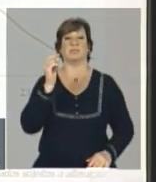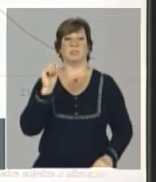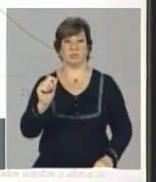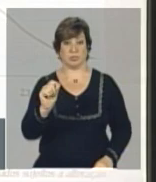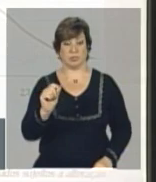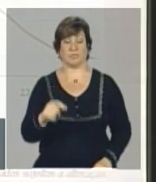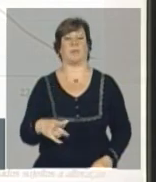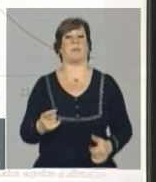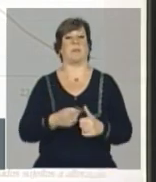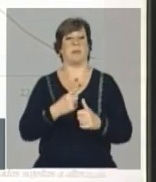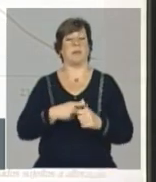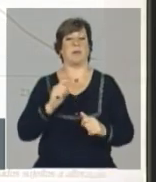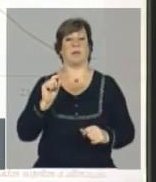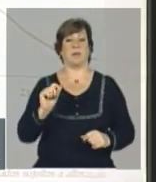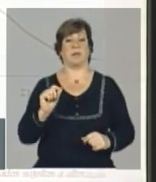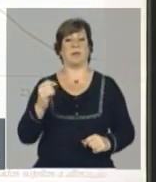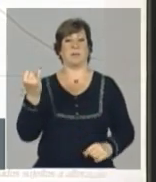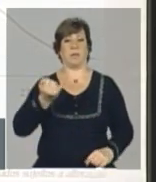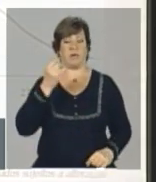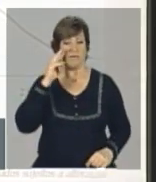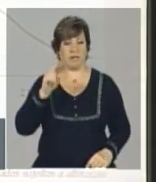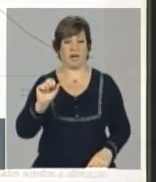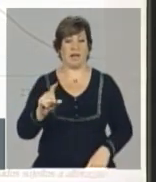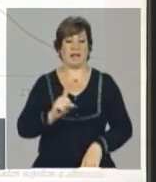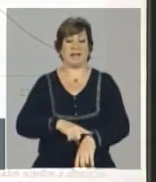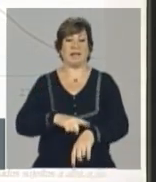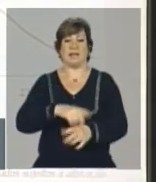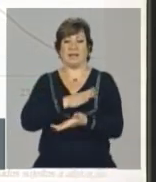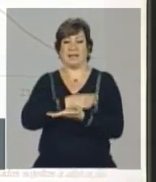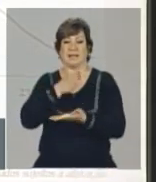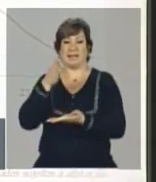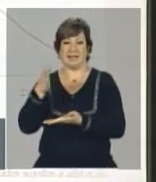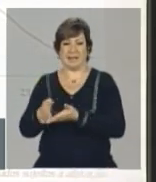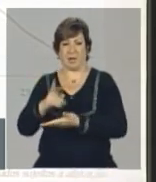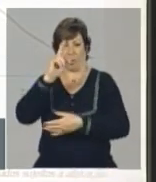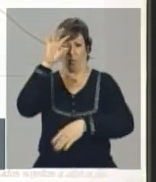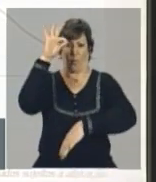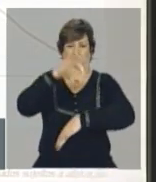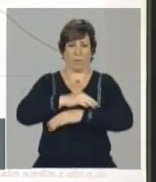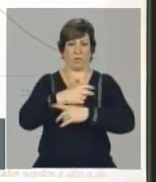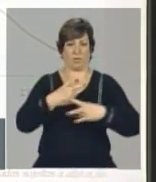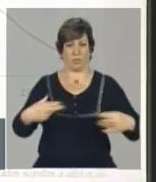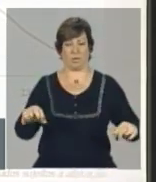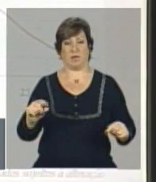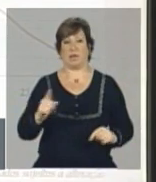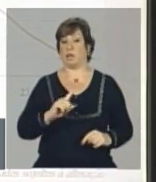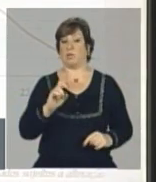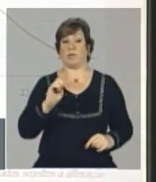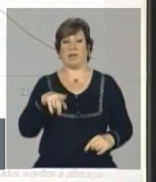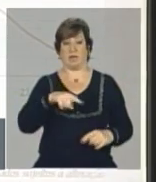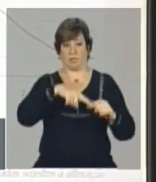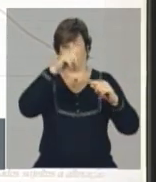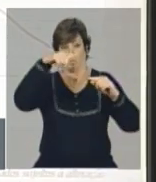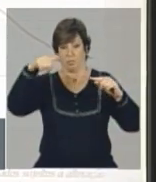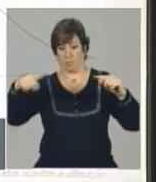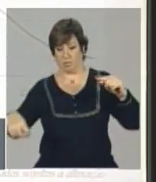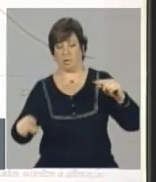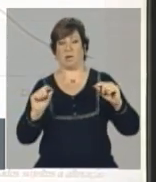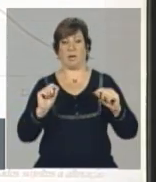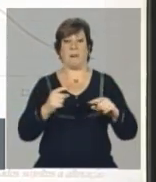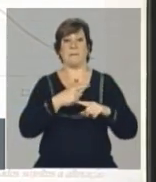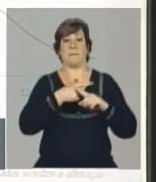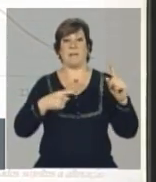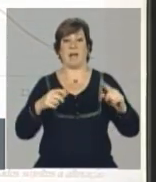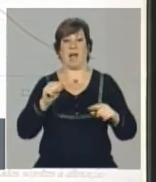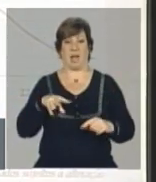Primeiro, da gente perceber, quer dizer, a temporada da dengue, o final do gráfico ali não é o final do ano, é a metade do ano, né?